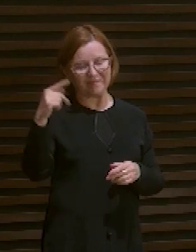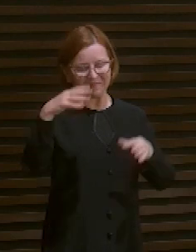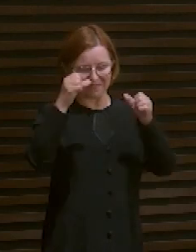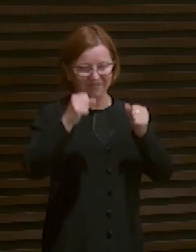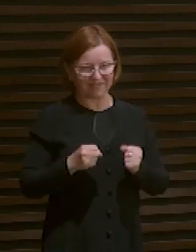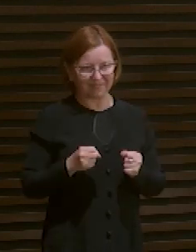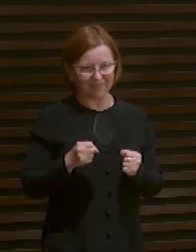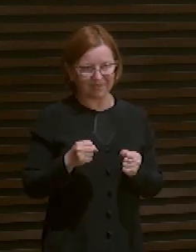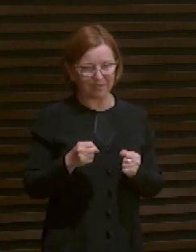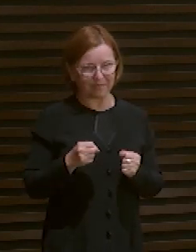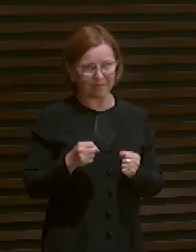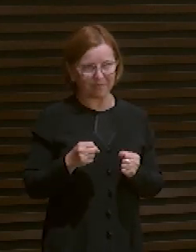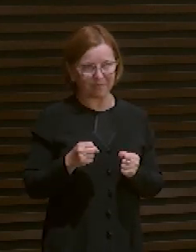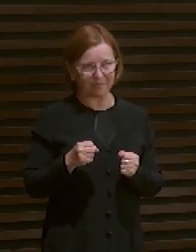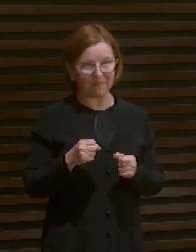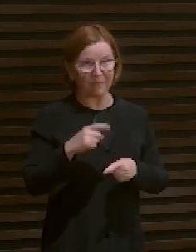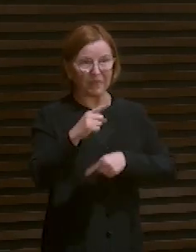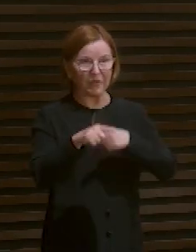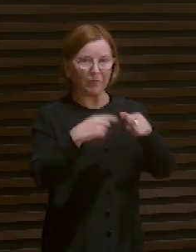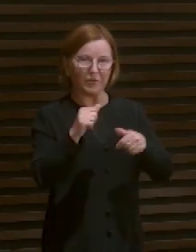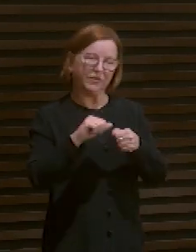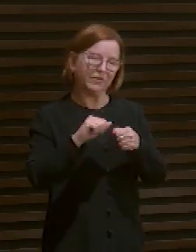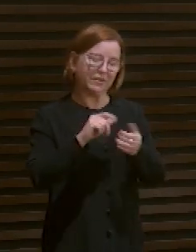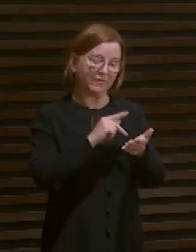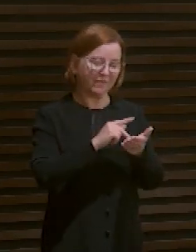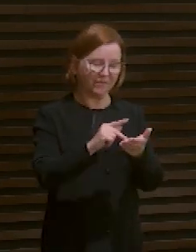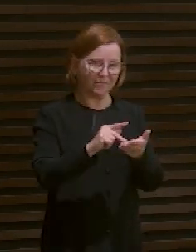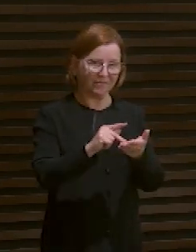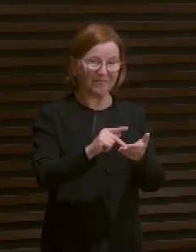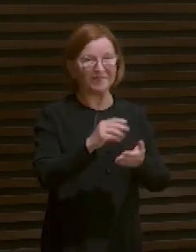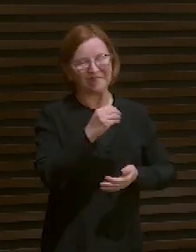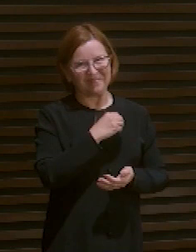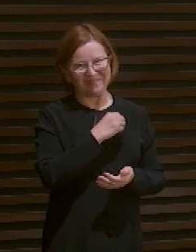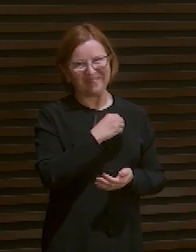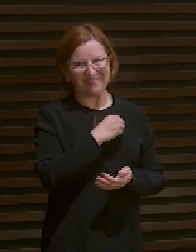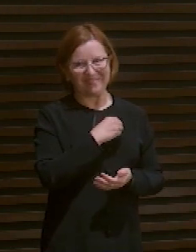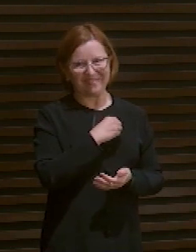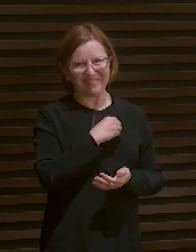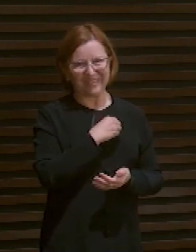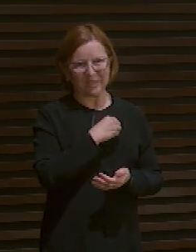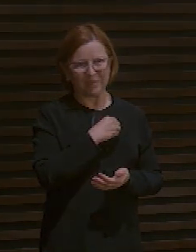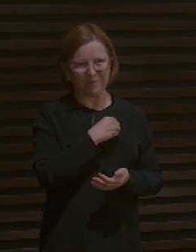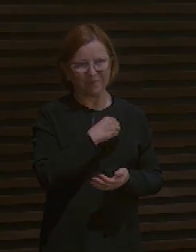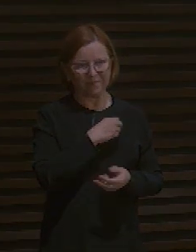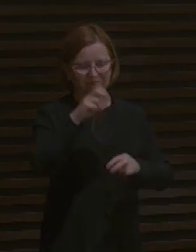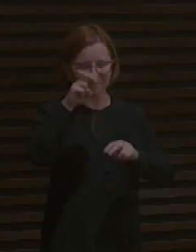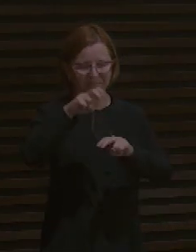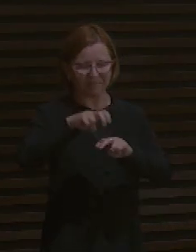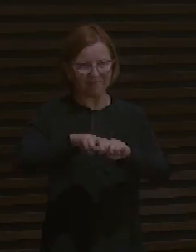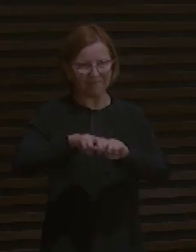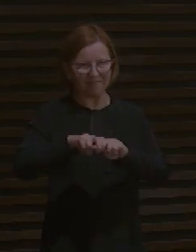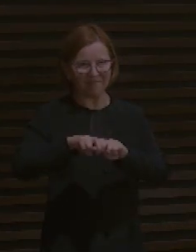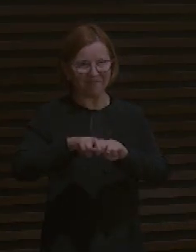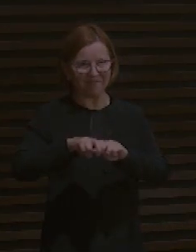poder, depois de ter feito a purificação dos pecados,